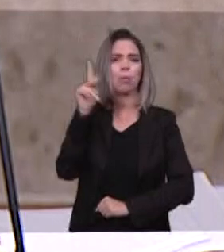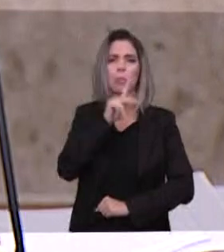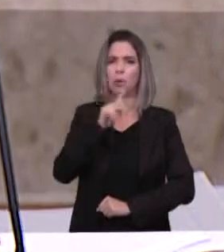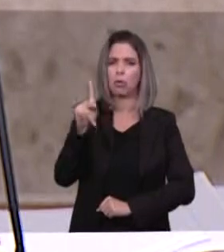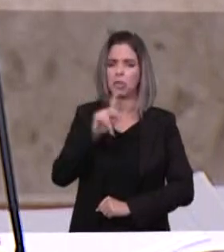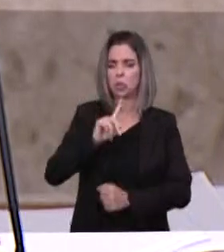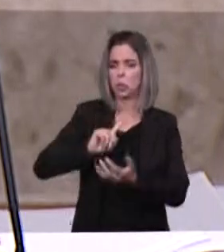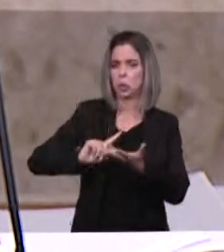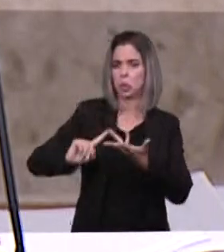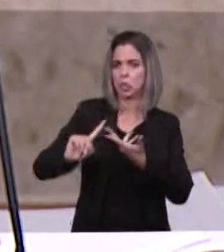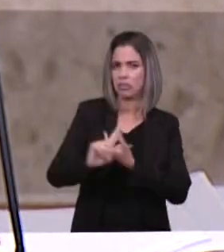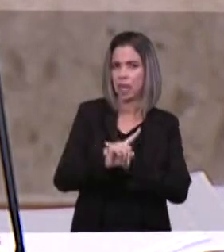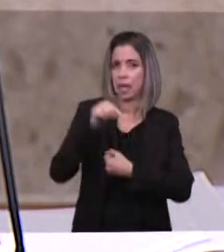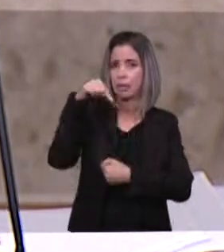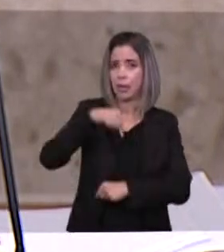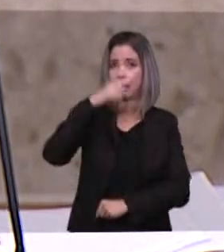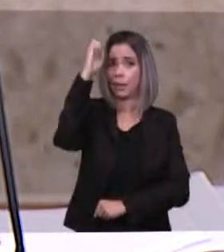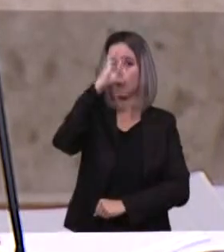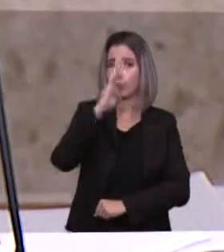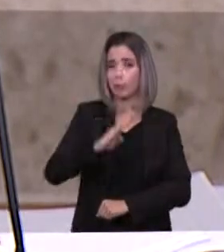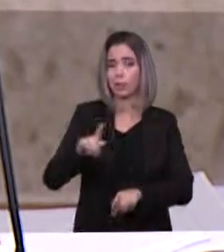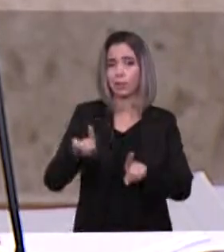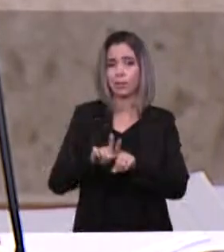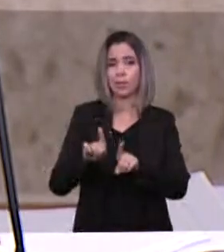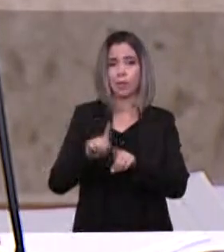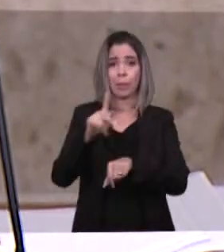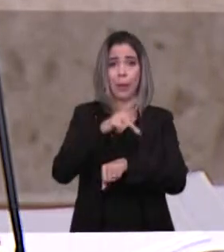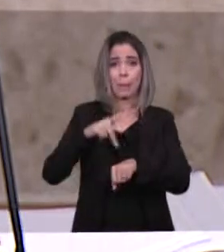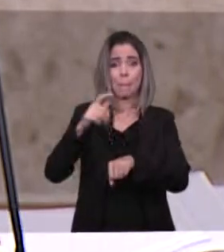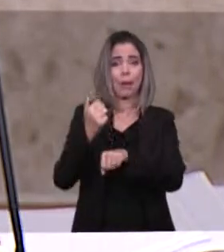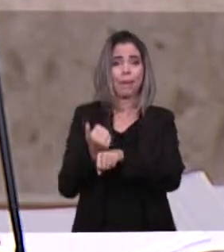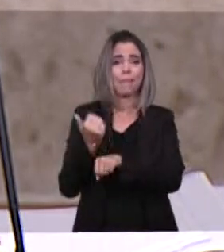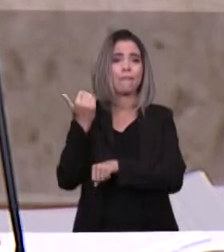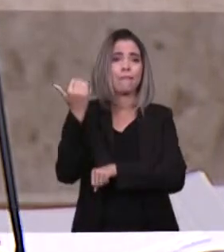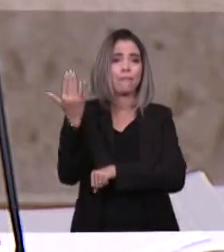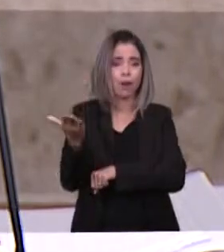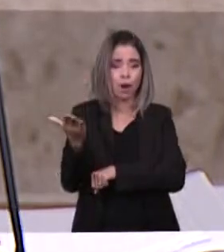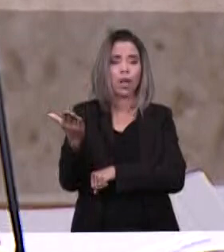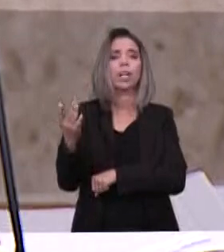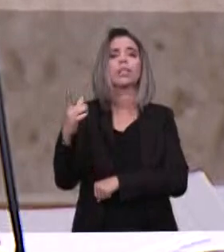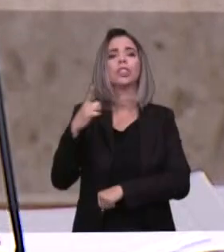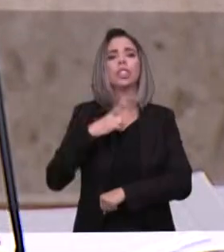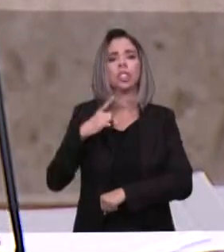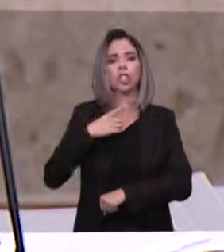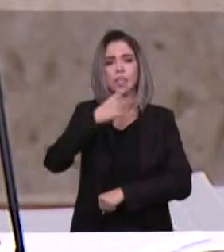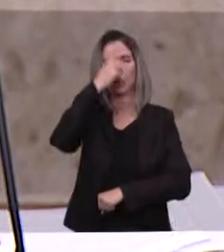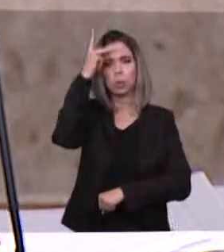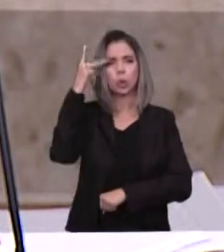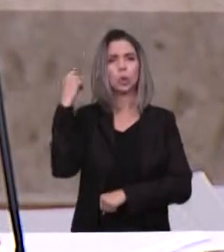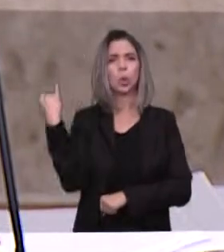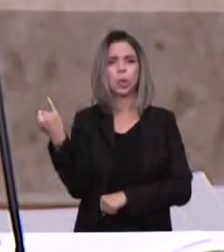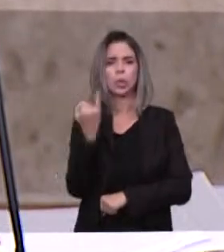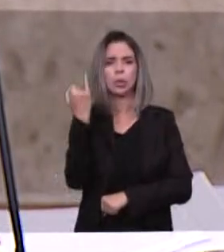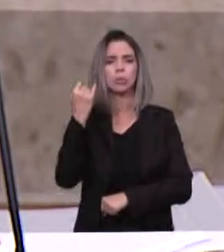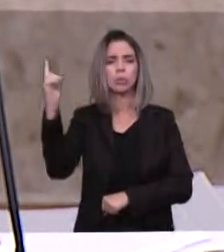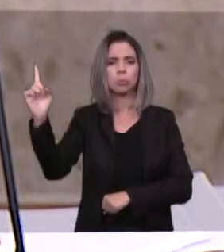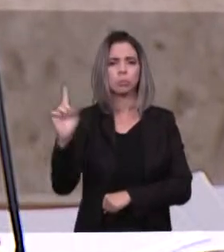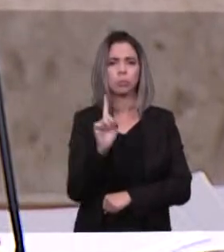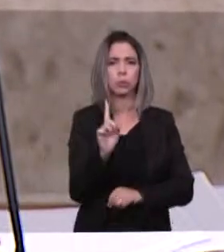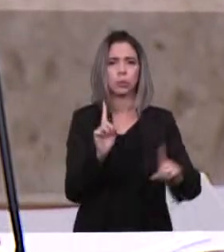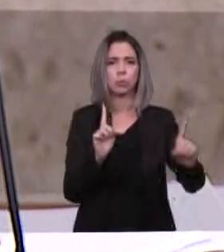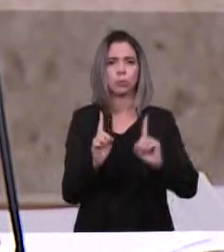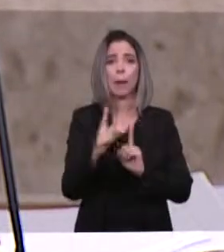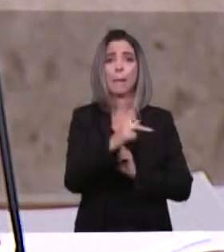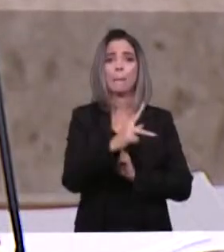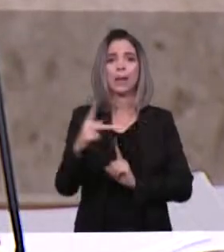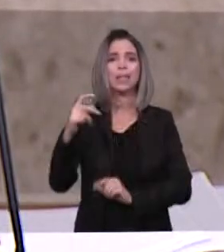professores daqui do exterior. E, então, transformamos, tivemos presenças ilustres, presidente do